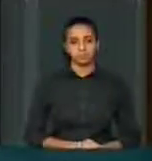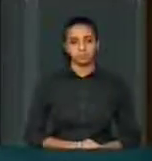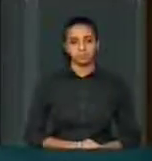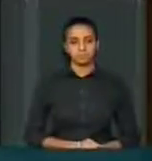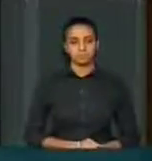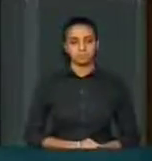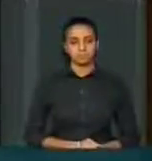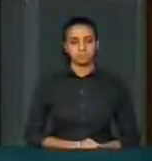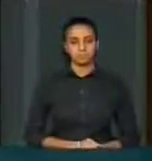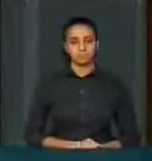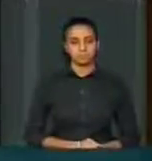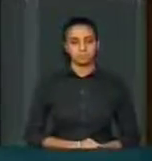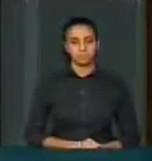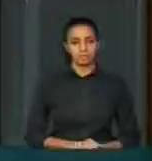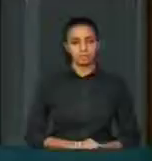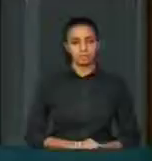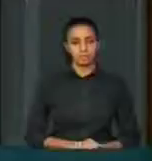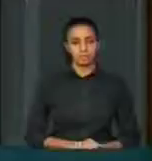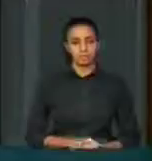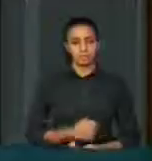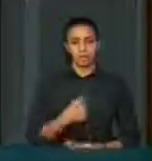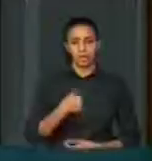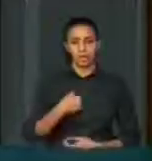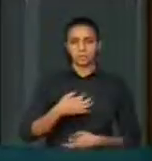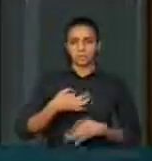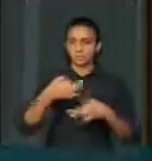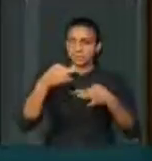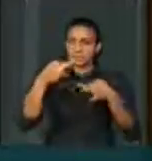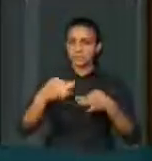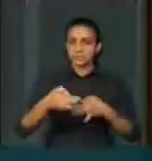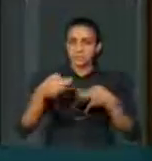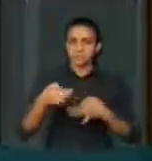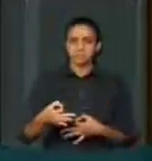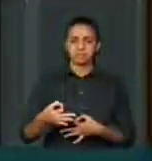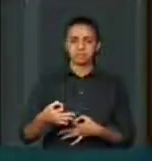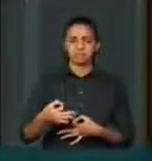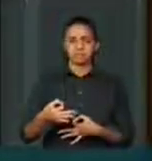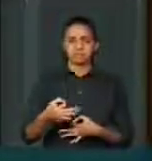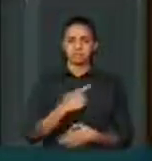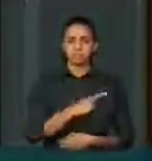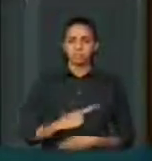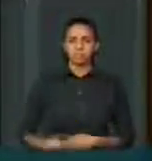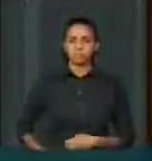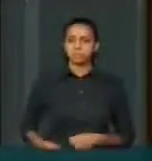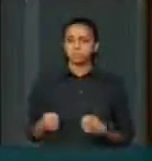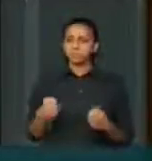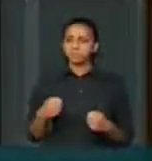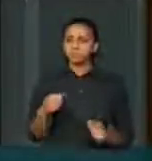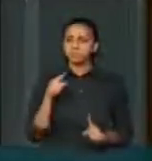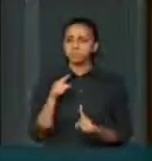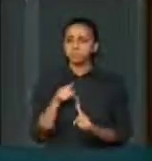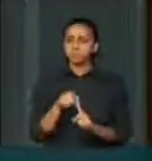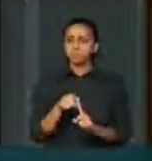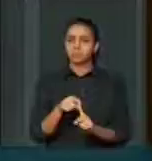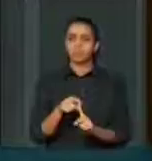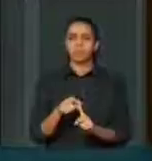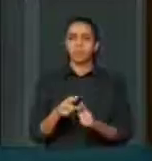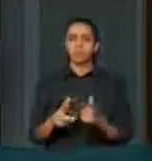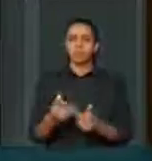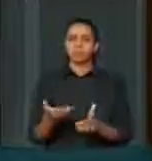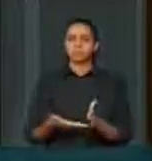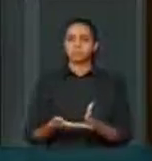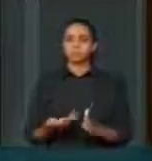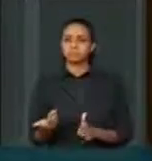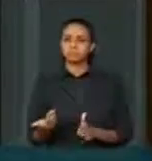Tenho certeza que o governo tem que definir metas de corte de gastos, de custos, para que a